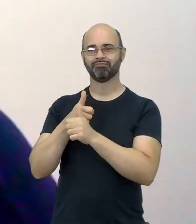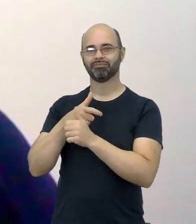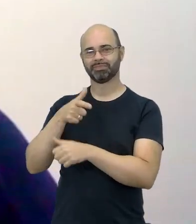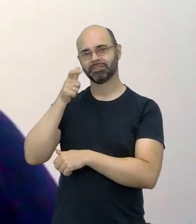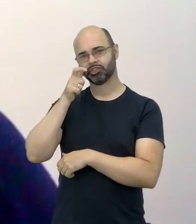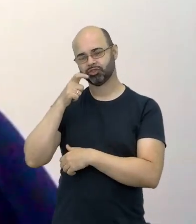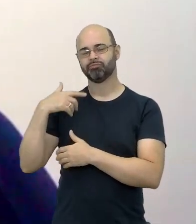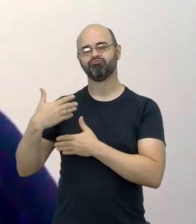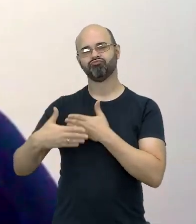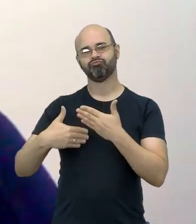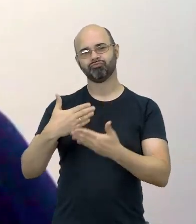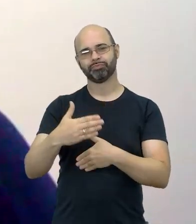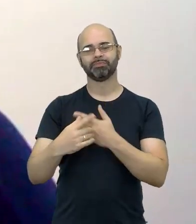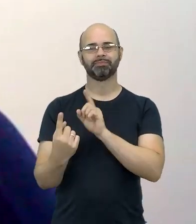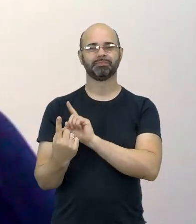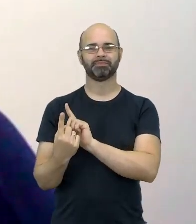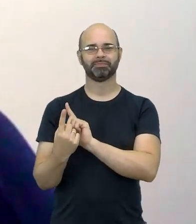formativo, tá bom?